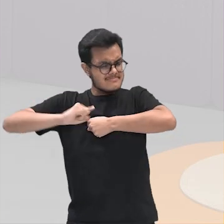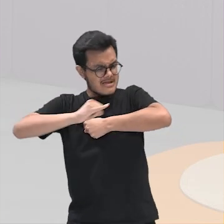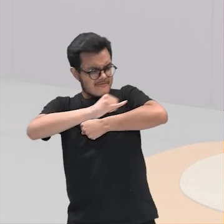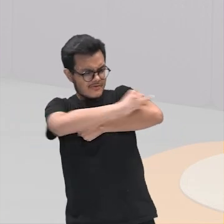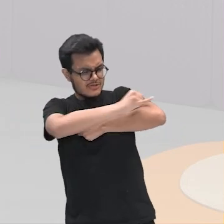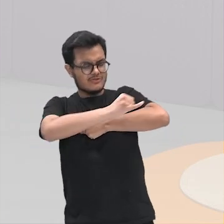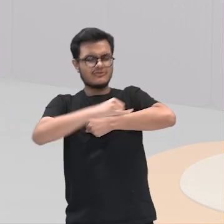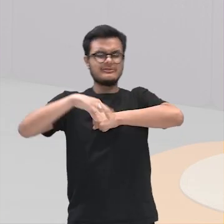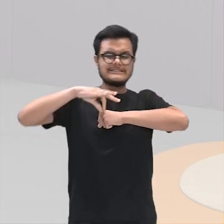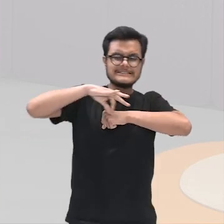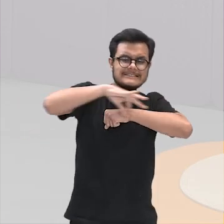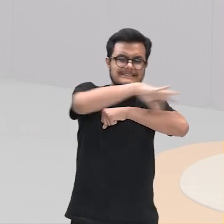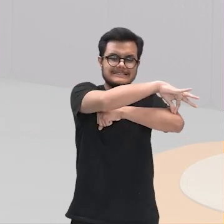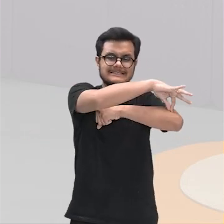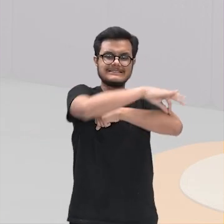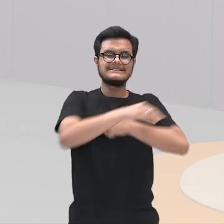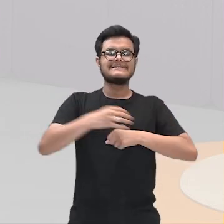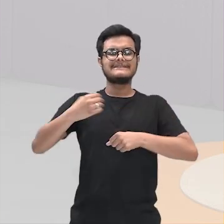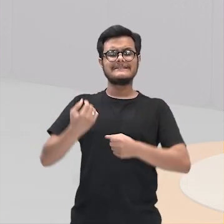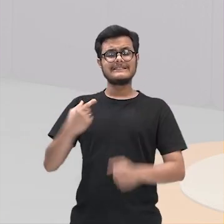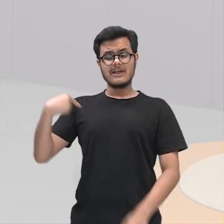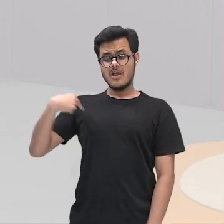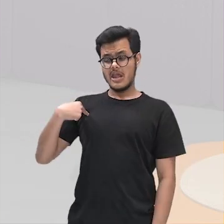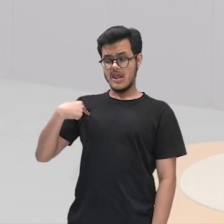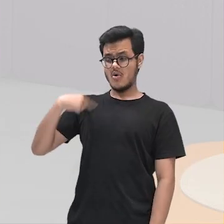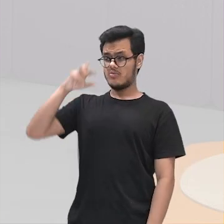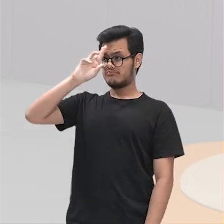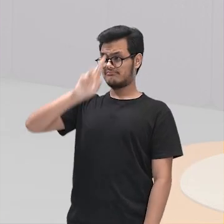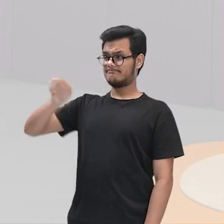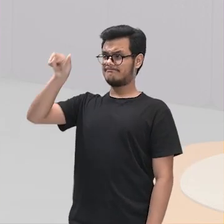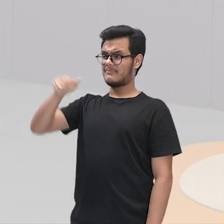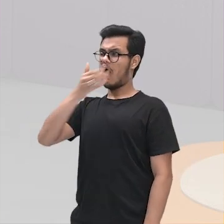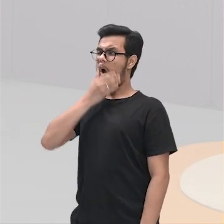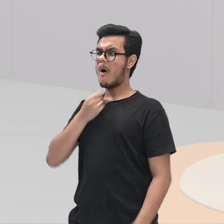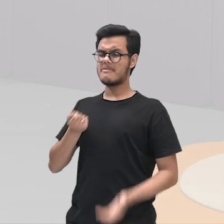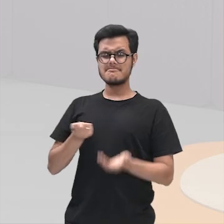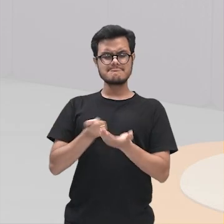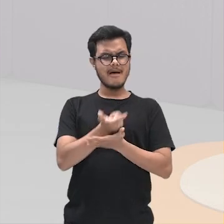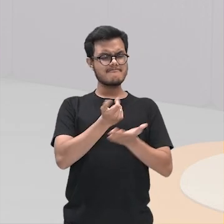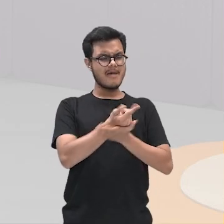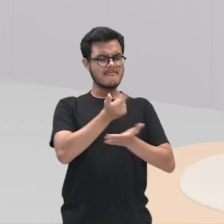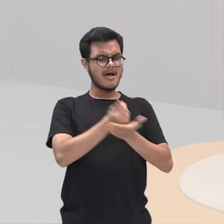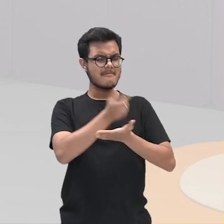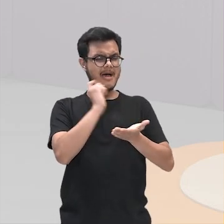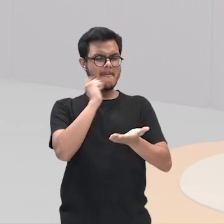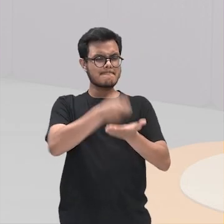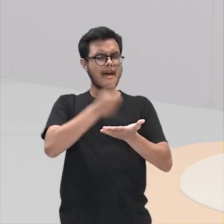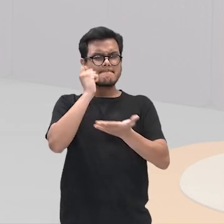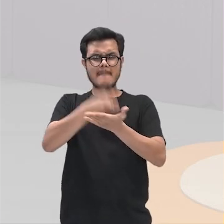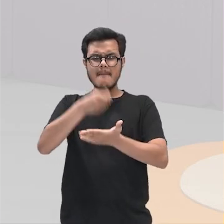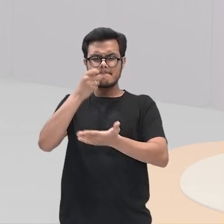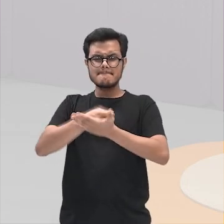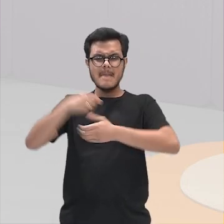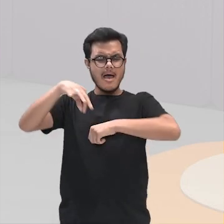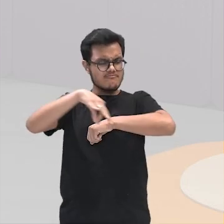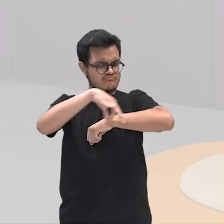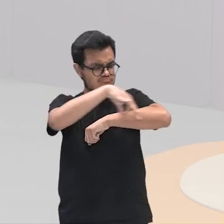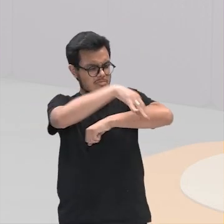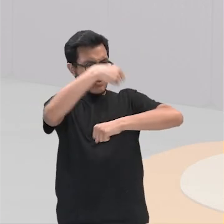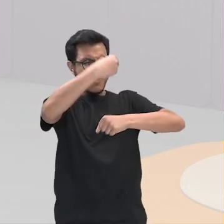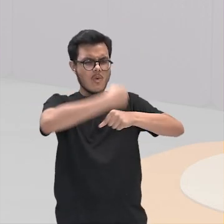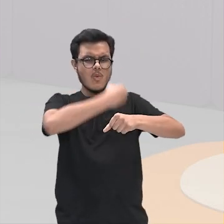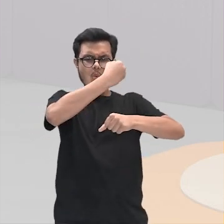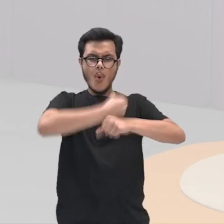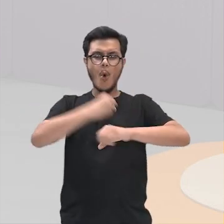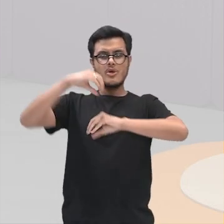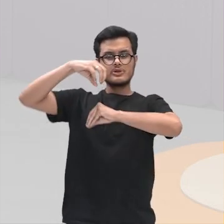acabou patrocinando ao longo do seu governo as construções de várias estruturas arquitetônicas notáveis em